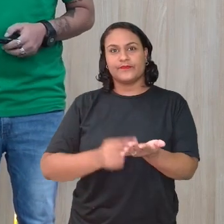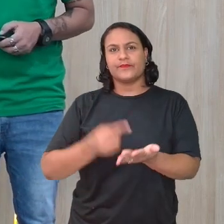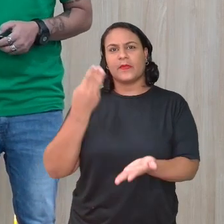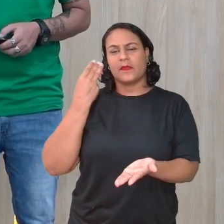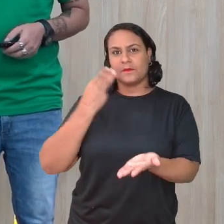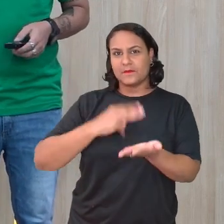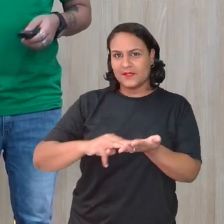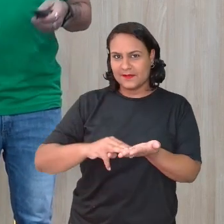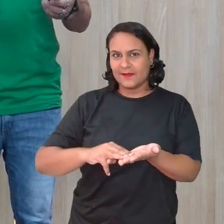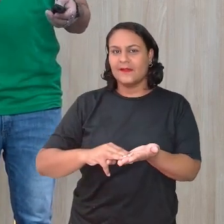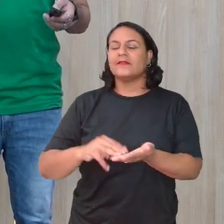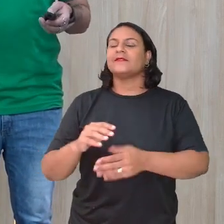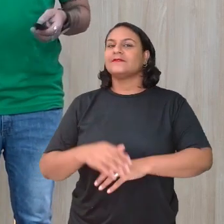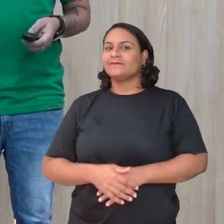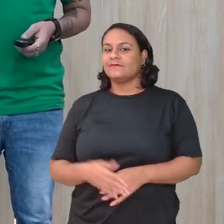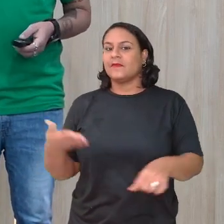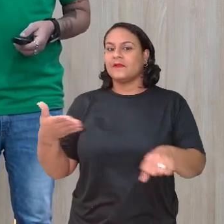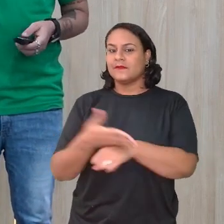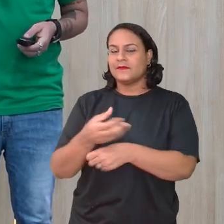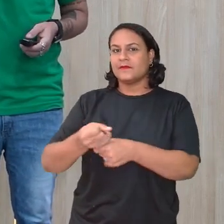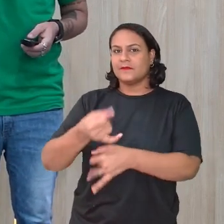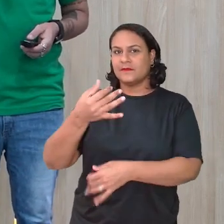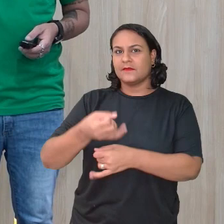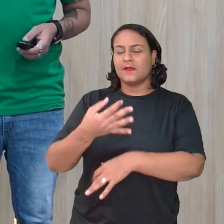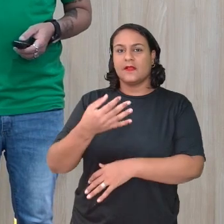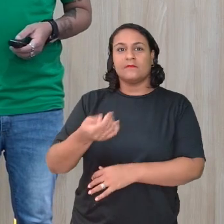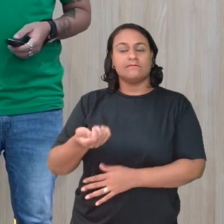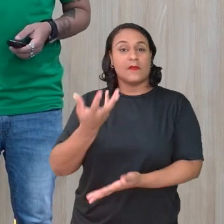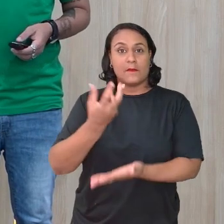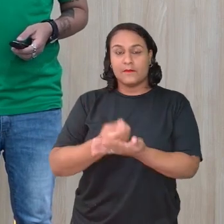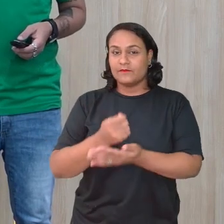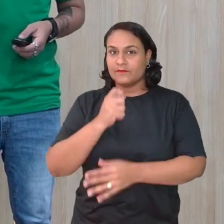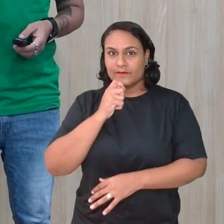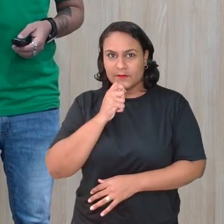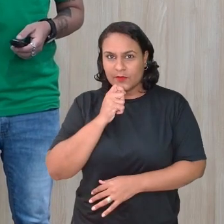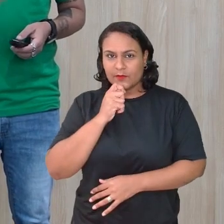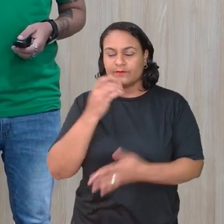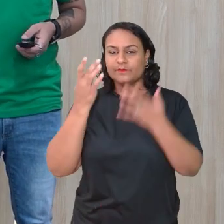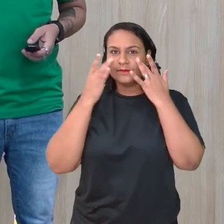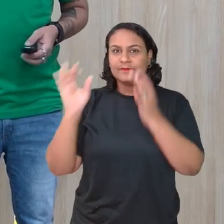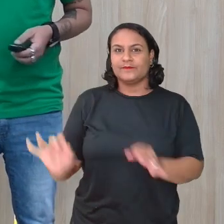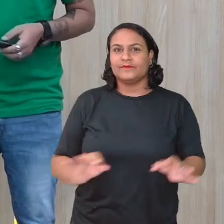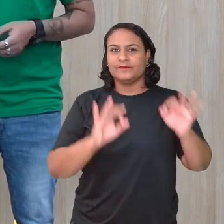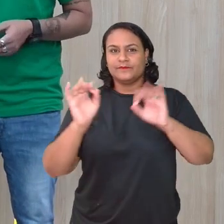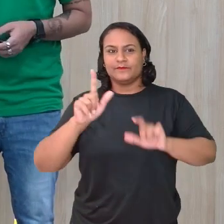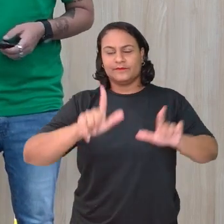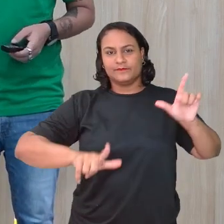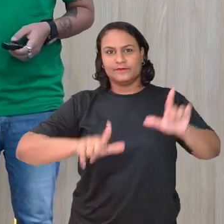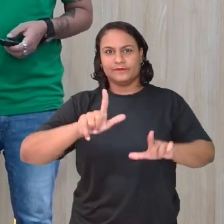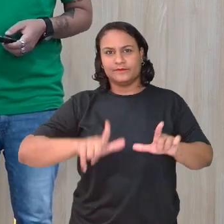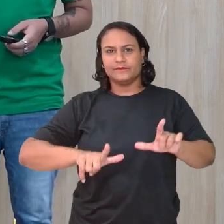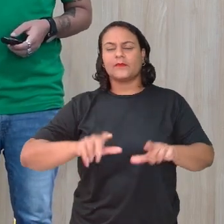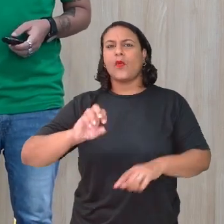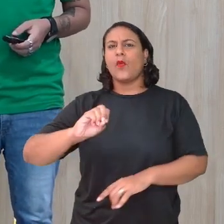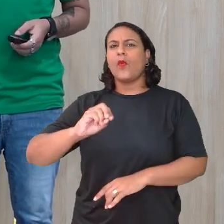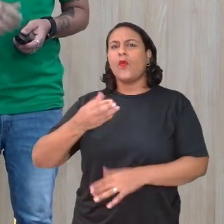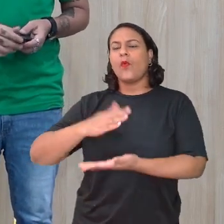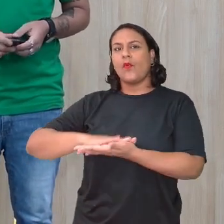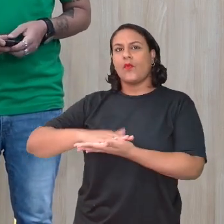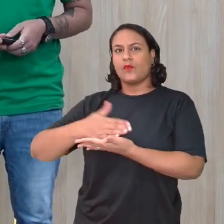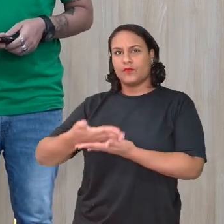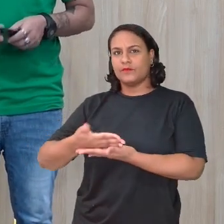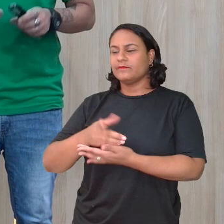pelo aplicativo. Se você ainda não tem, está assistindo pela TV, pelo computador, vai aparecer aí na tela o QR Code para você baixar